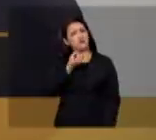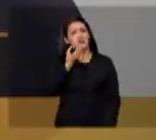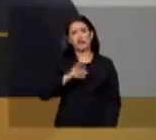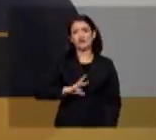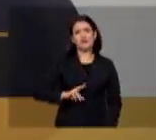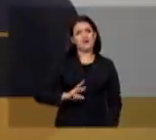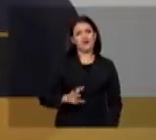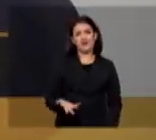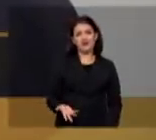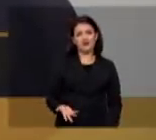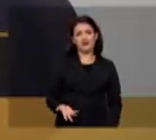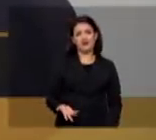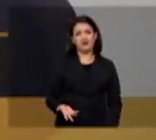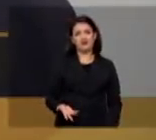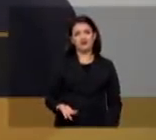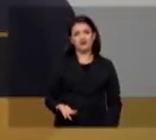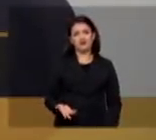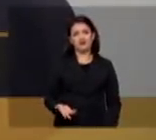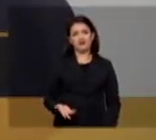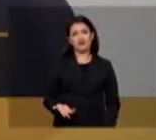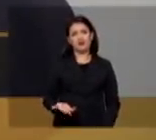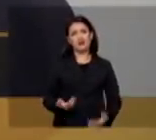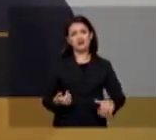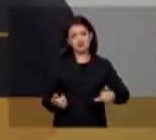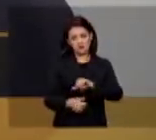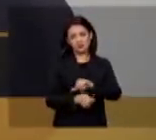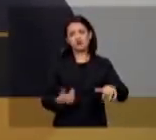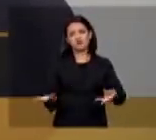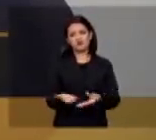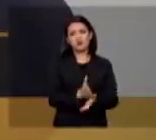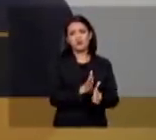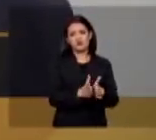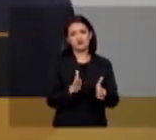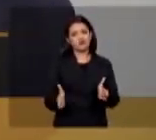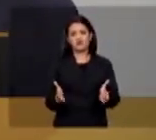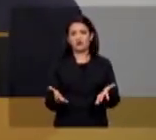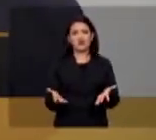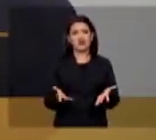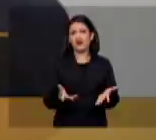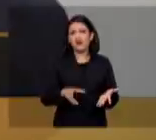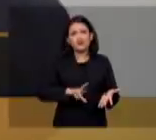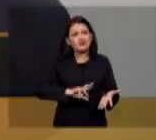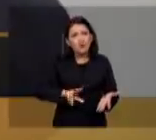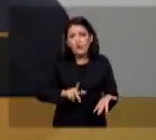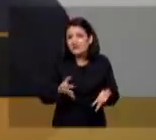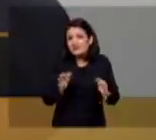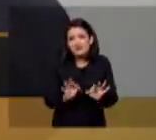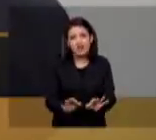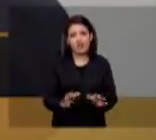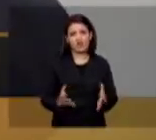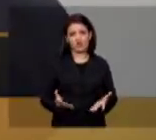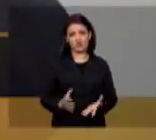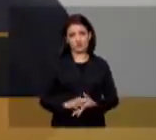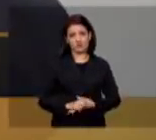uma subversão processual desta ordem. Não é decente.